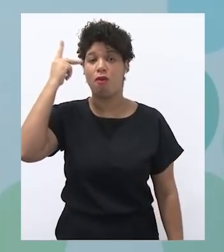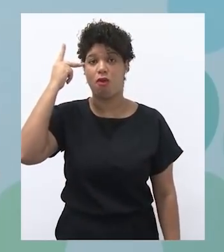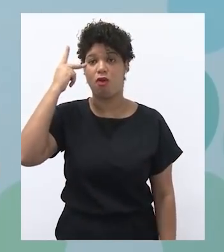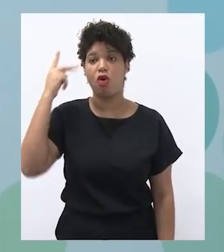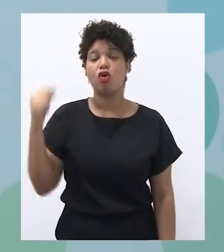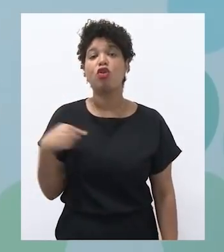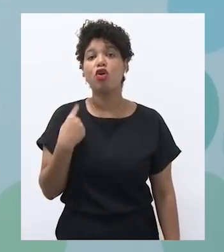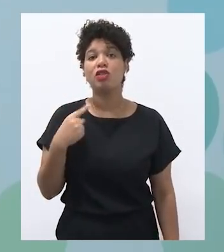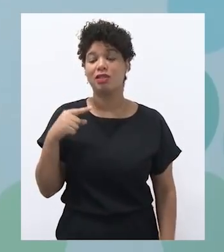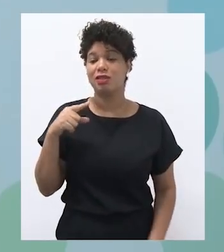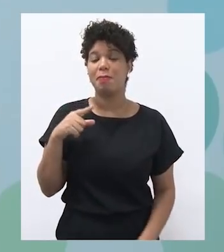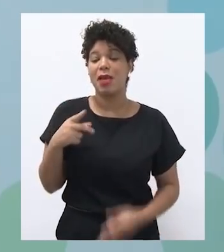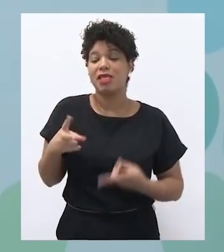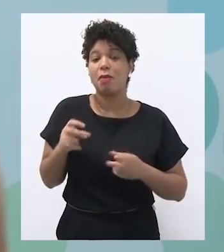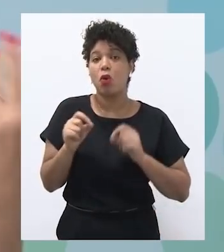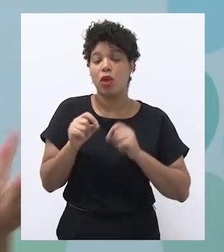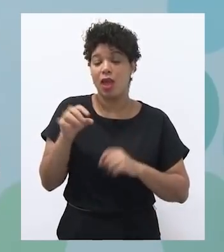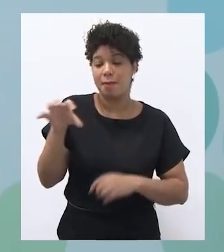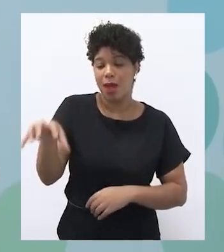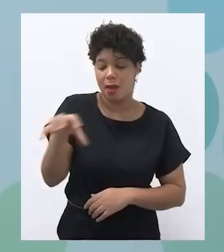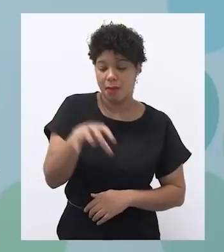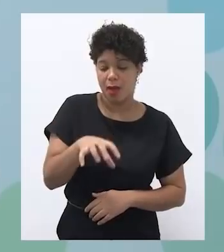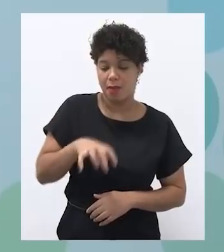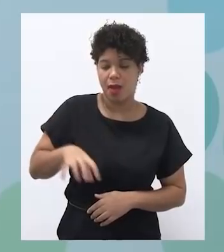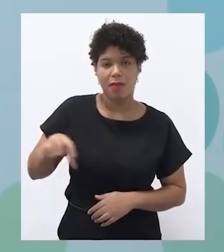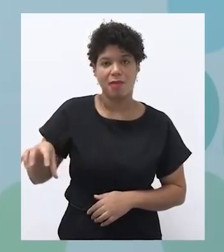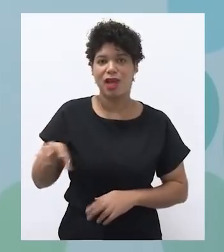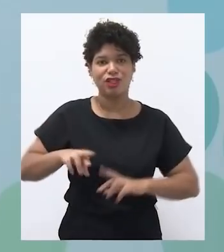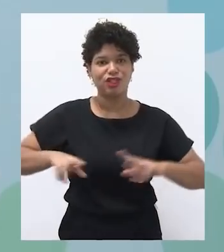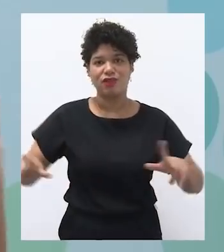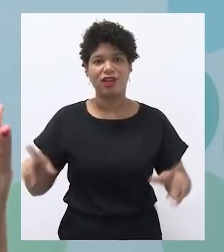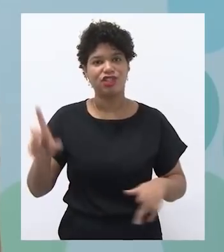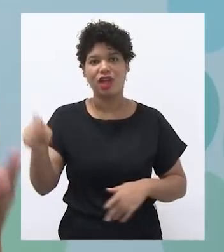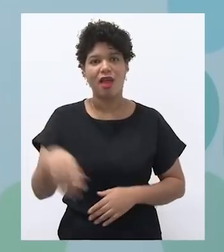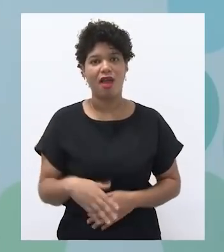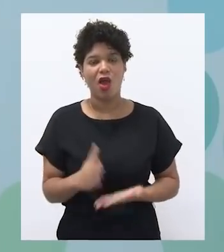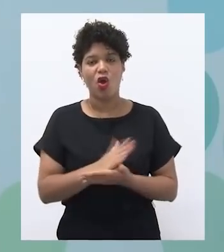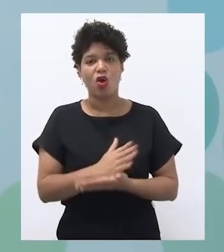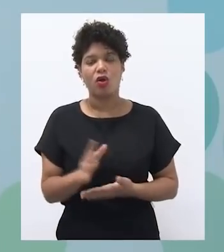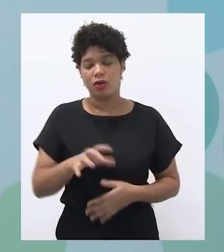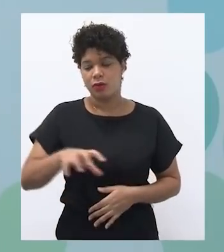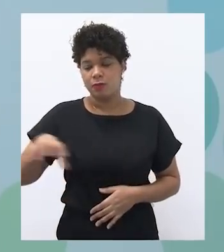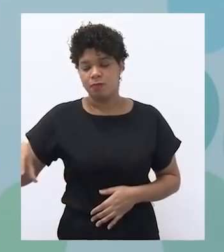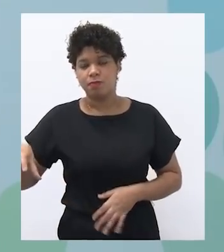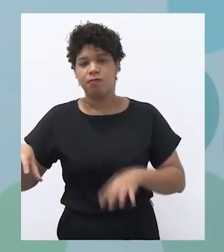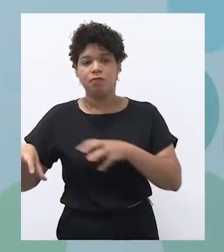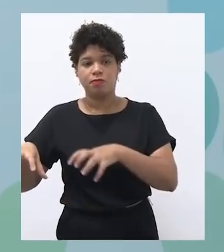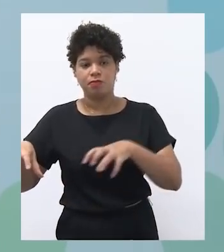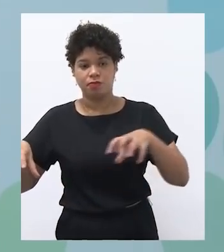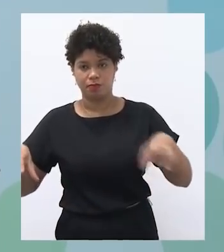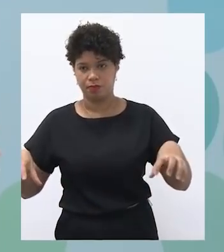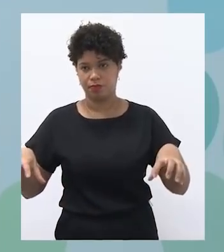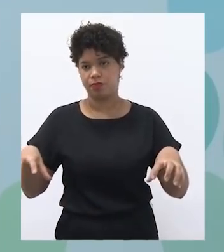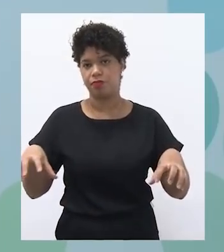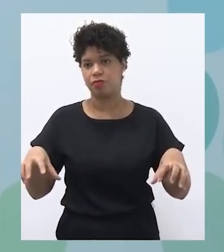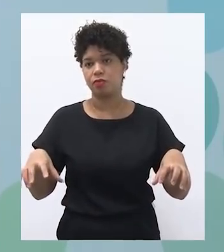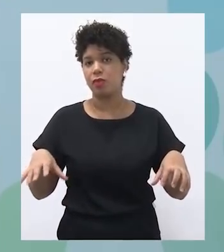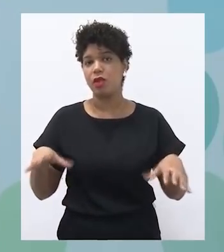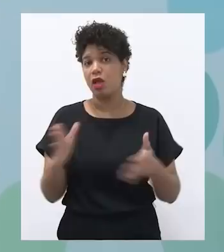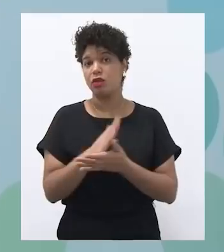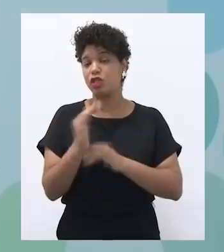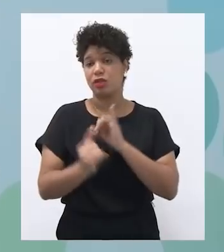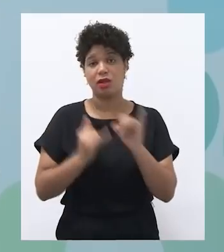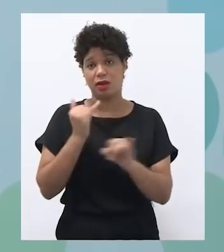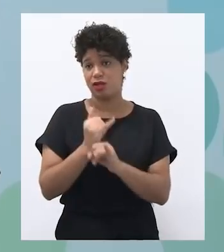nós temos regiões completamente diferentes. E a gente tem região aqui que, por exemplo, não tem